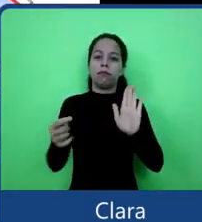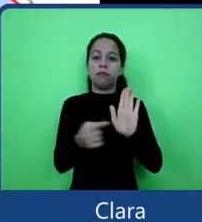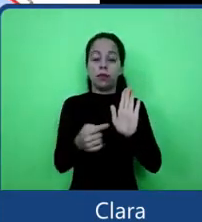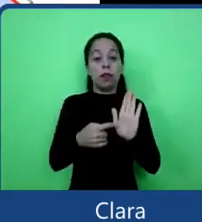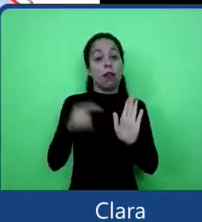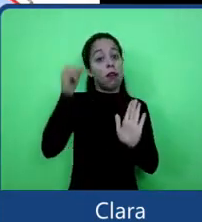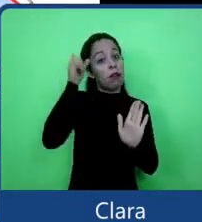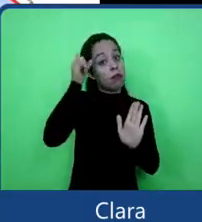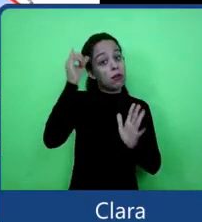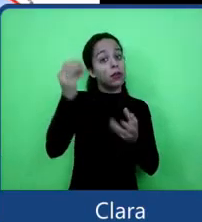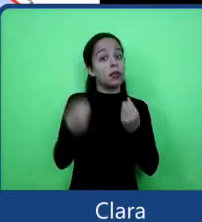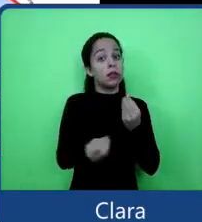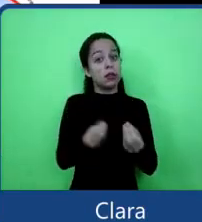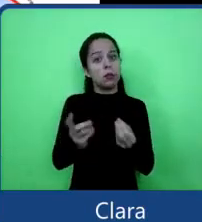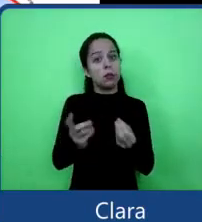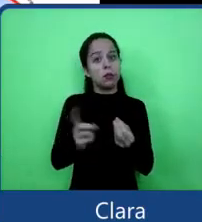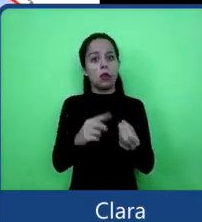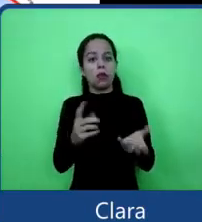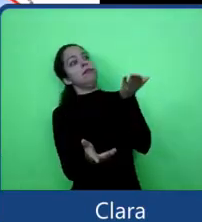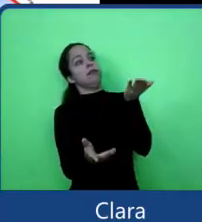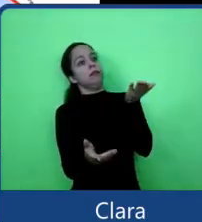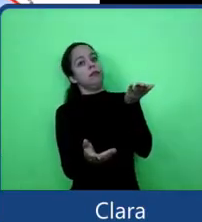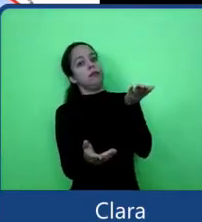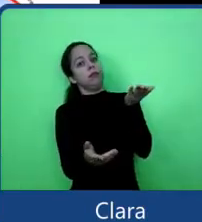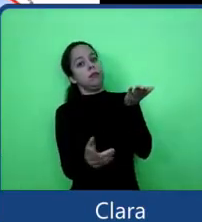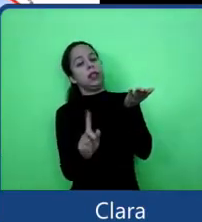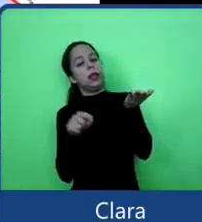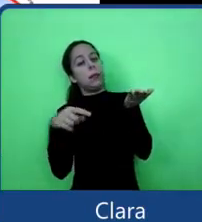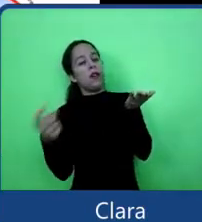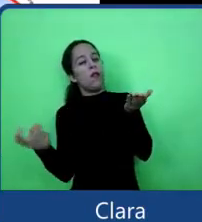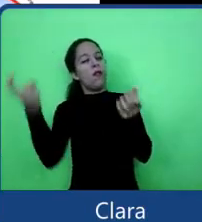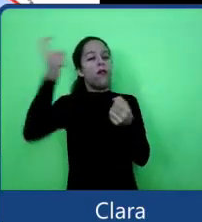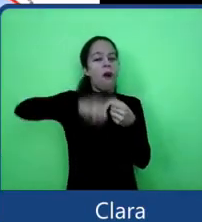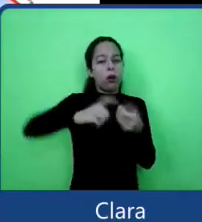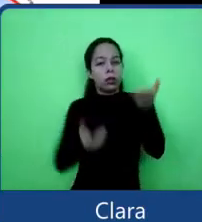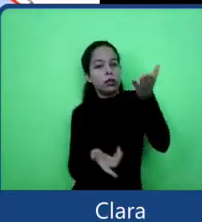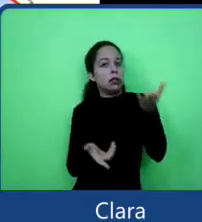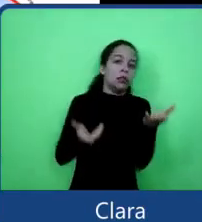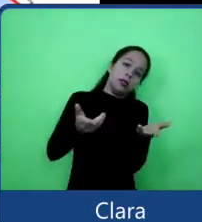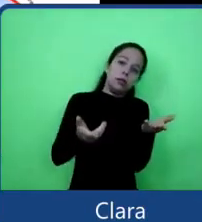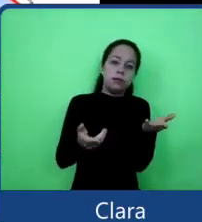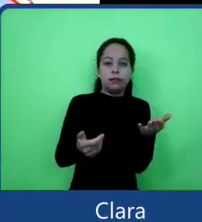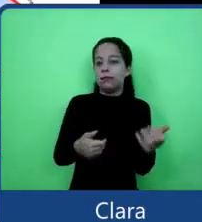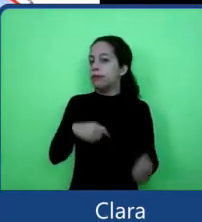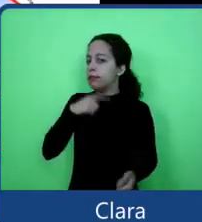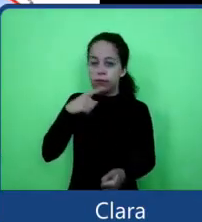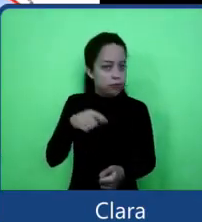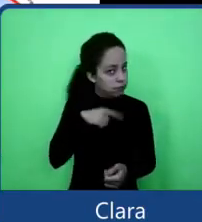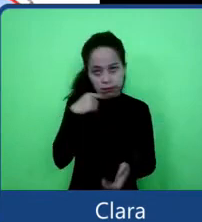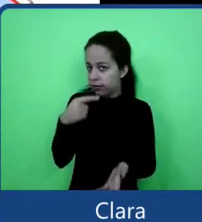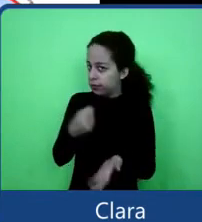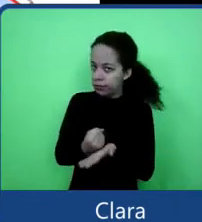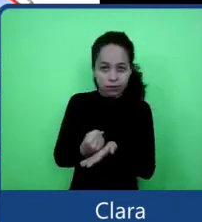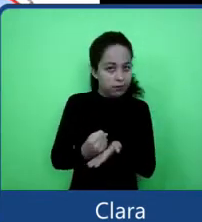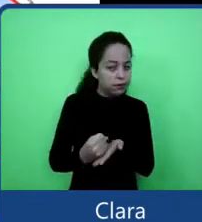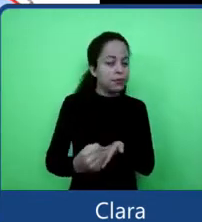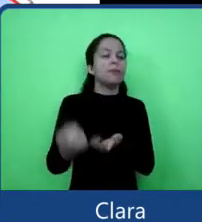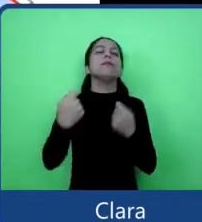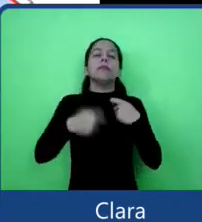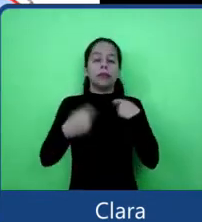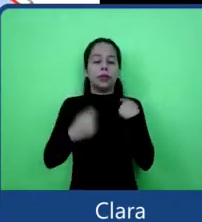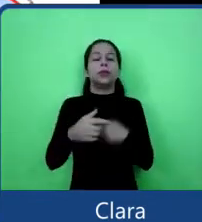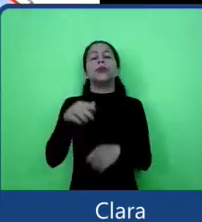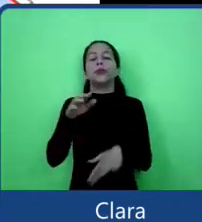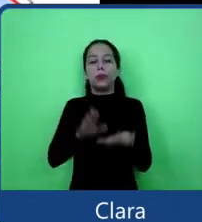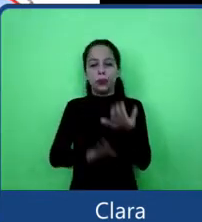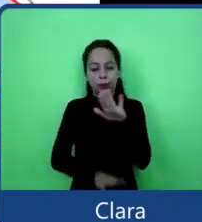de um ponto em que o sistema não tenha mais resiliência para se recuperar e manter a sua estabilidade,